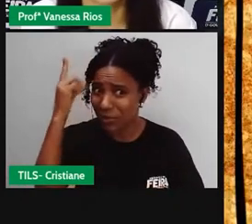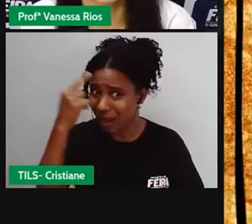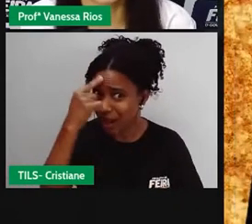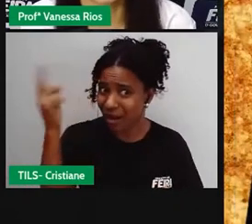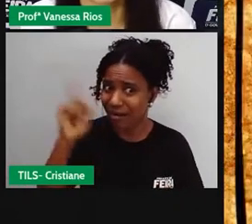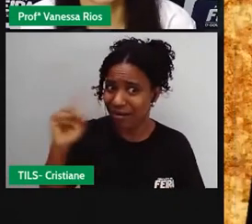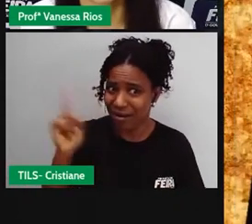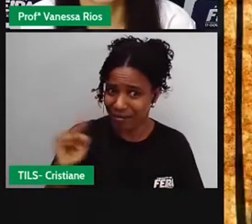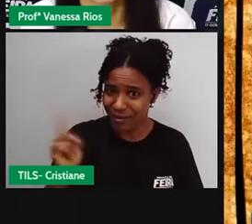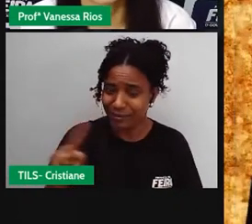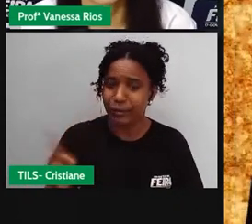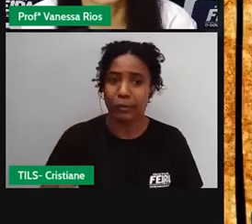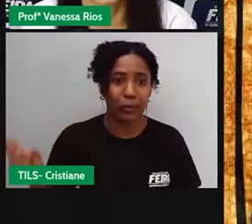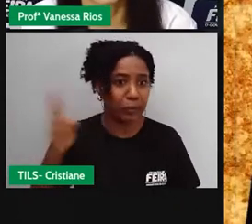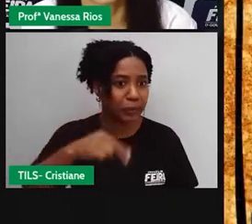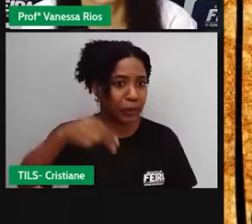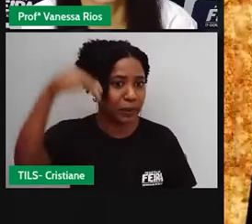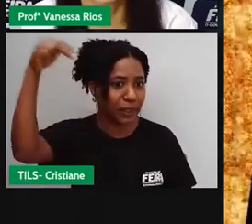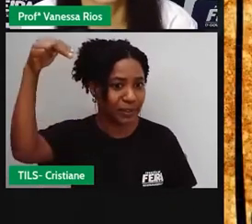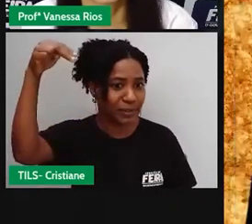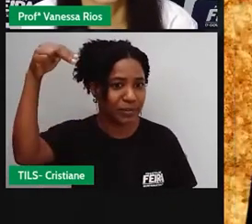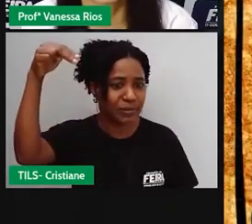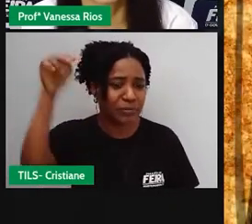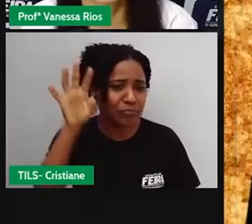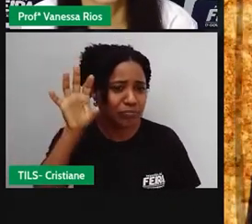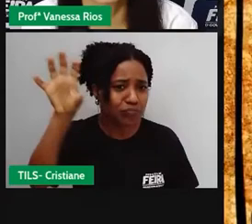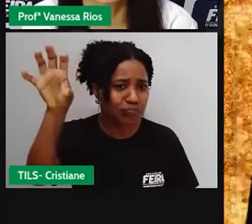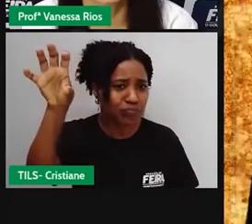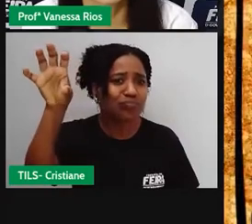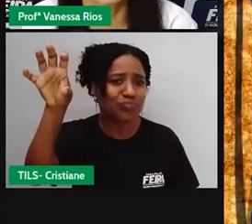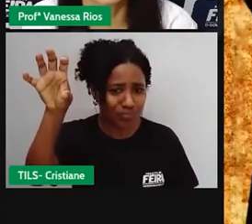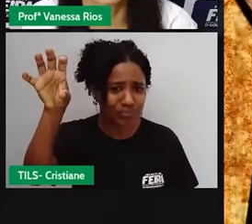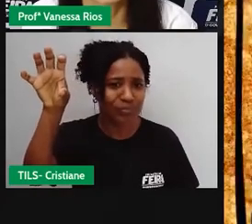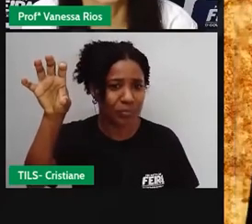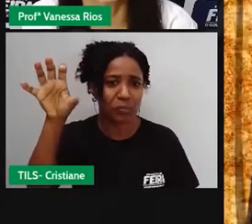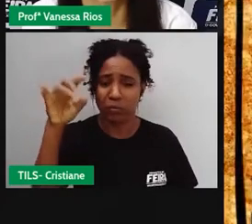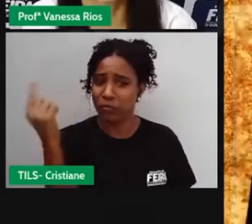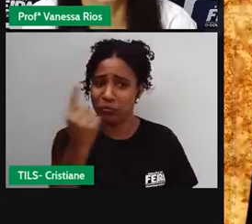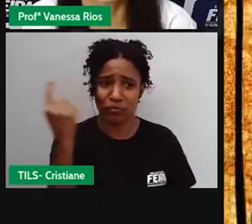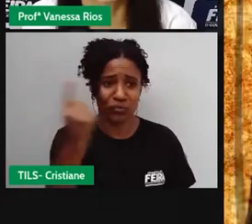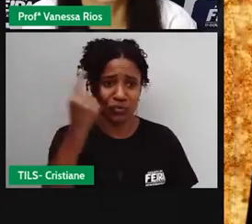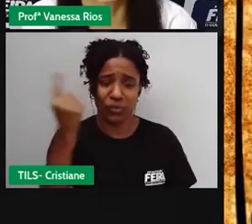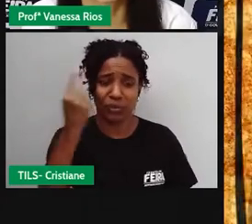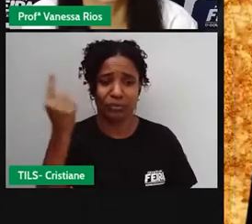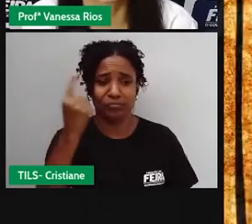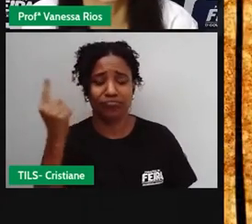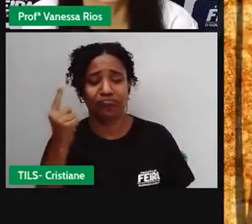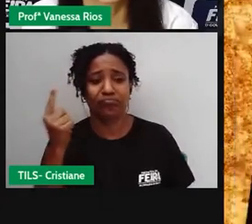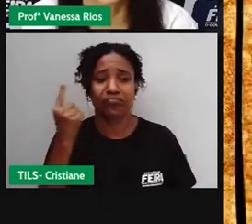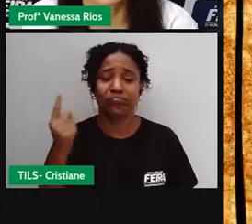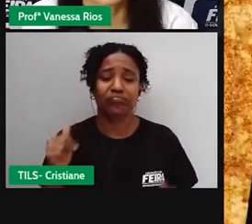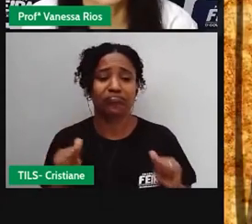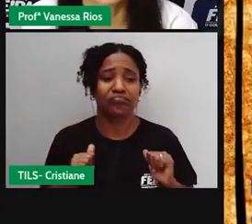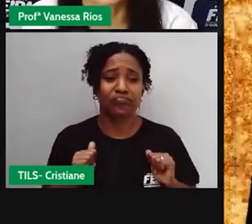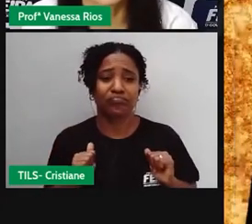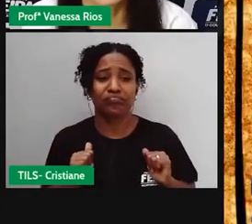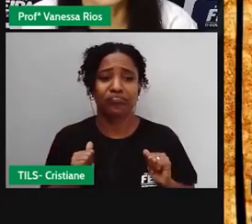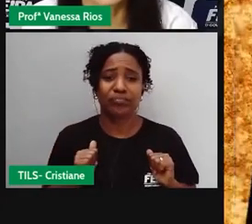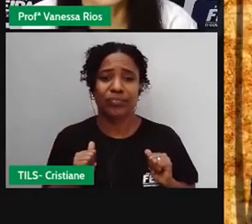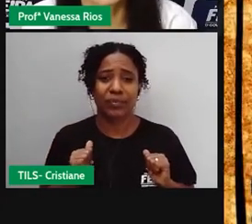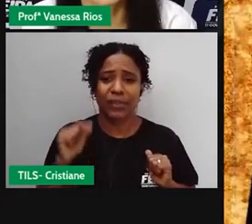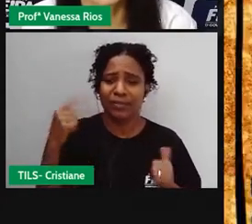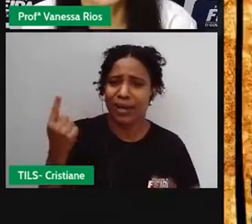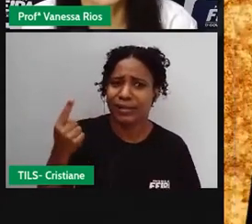Nordeste estava lá no seu cantinho, num bolinho com seu ninguém. Mas de repente, o povo começou a dar falta das